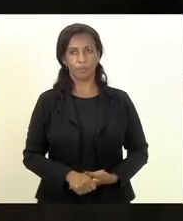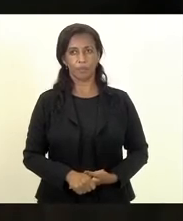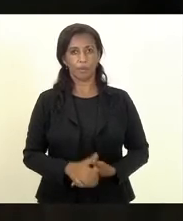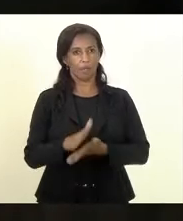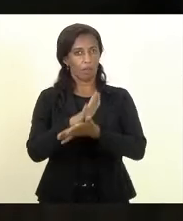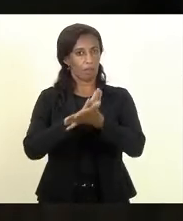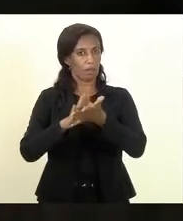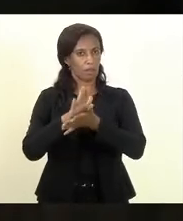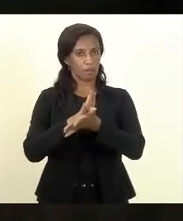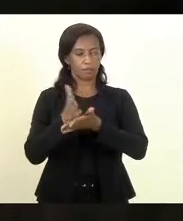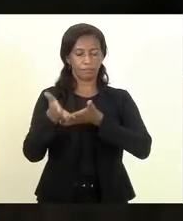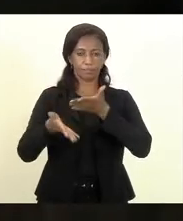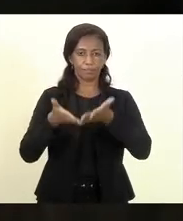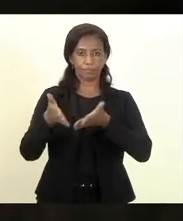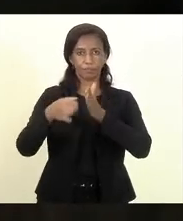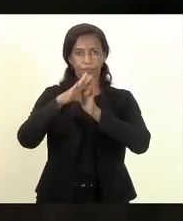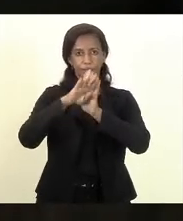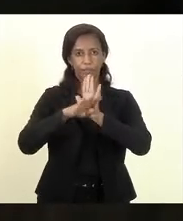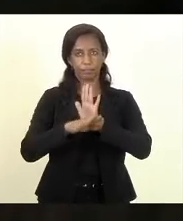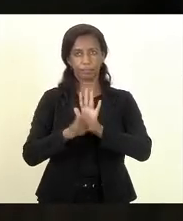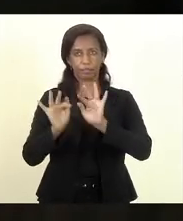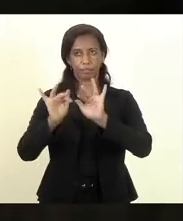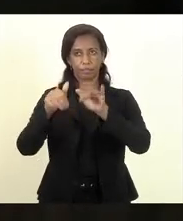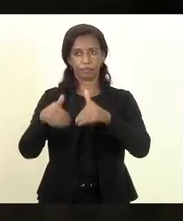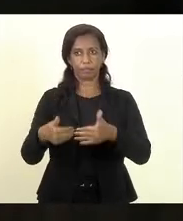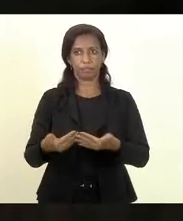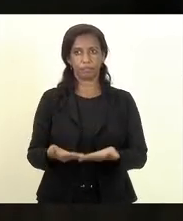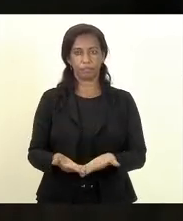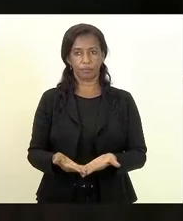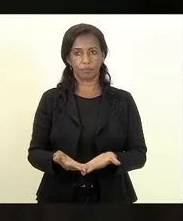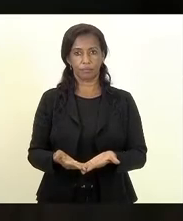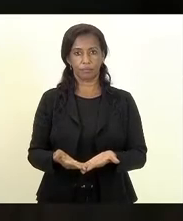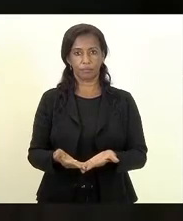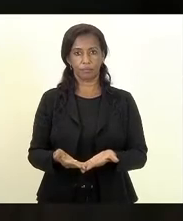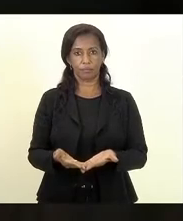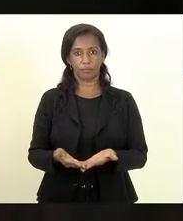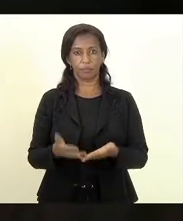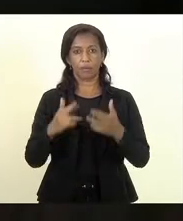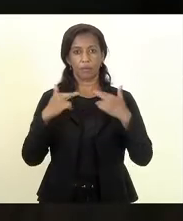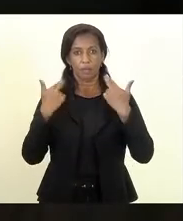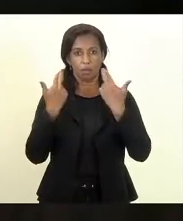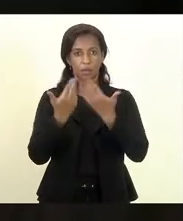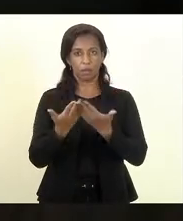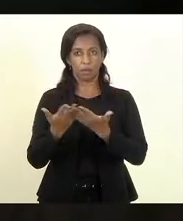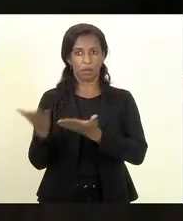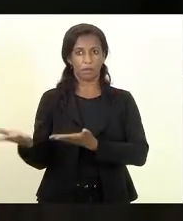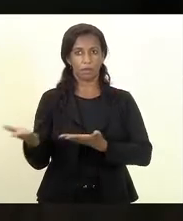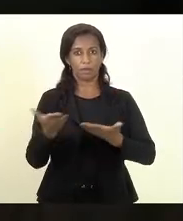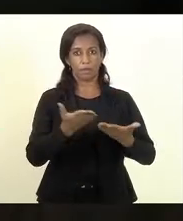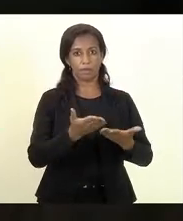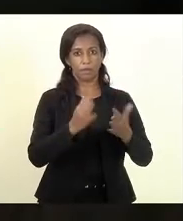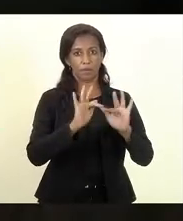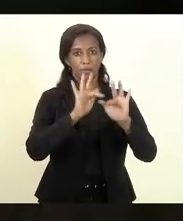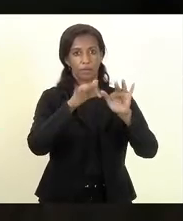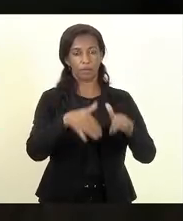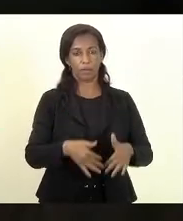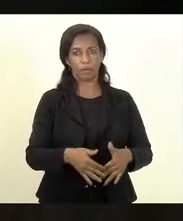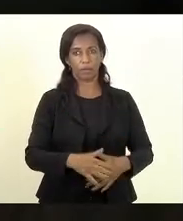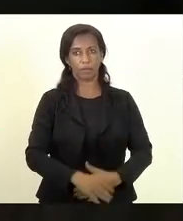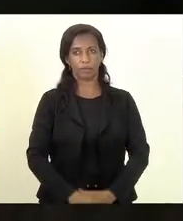Nada mais a tratar na ordem do dia, a presidência encerra a presente sessão e passa ao expediente